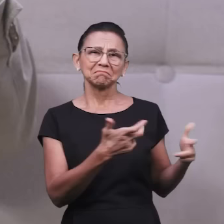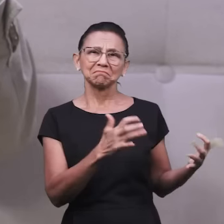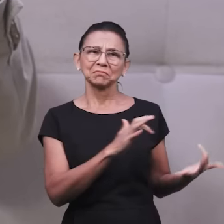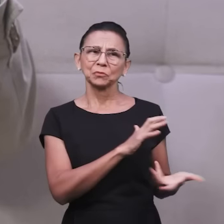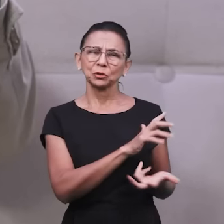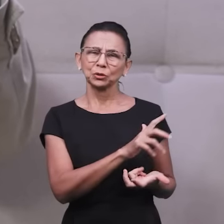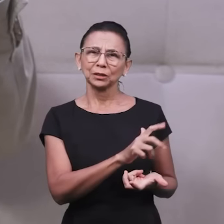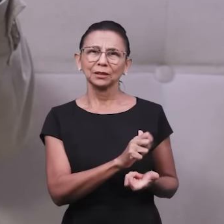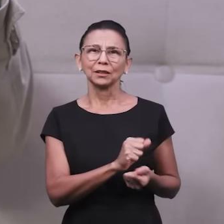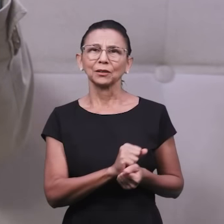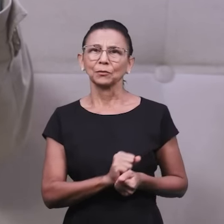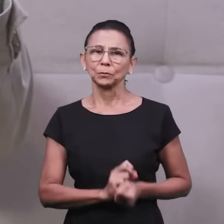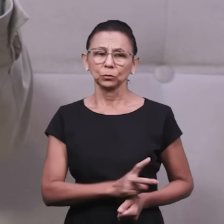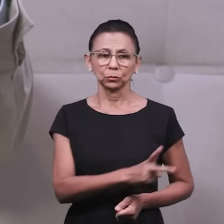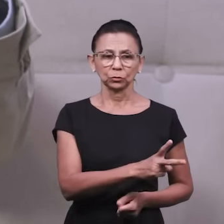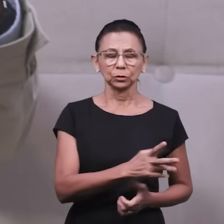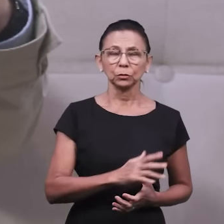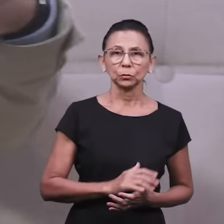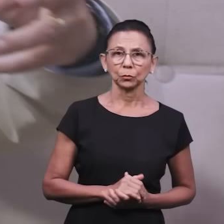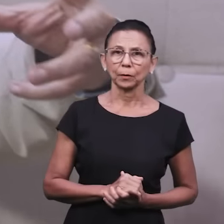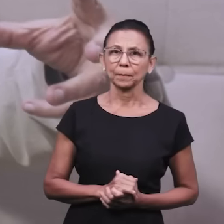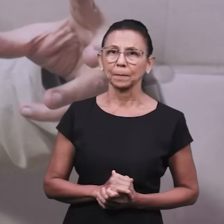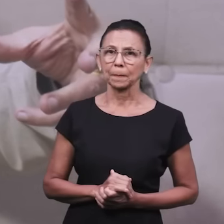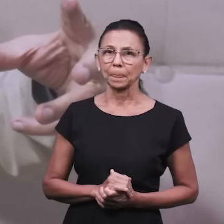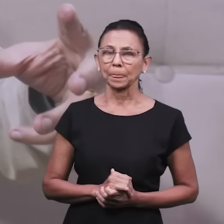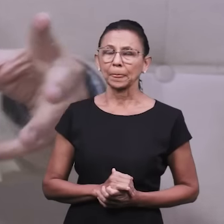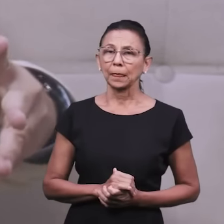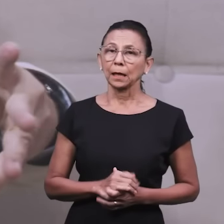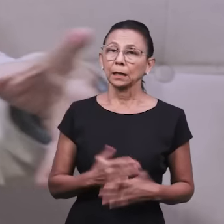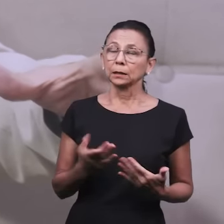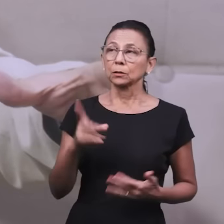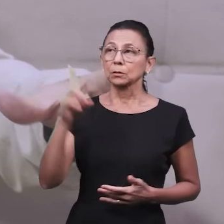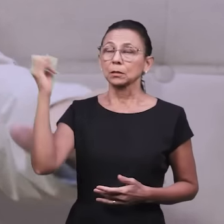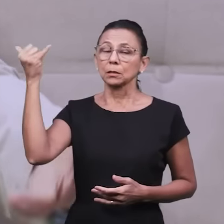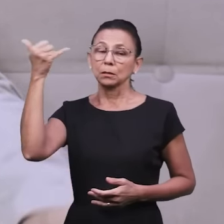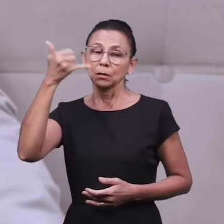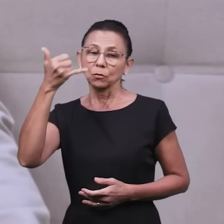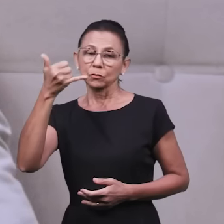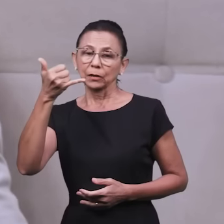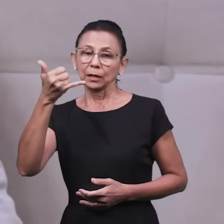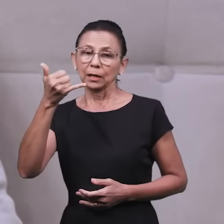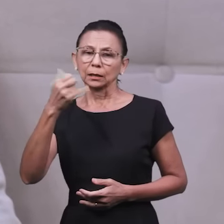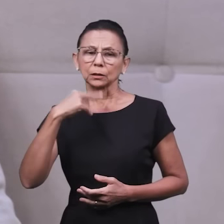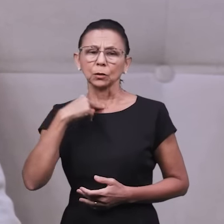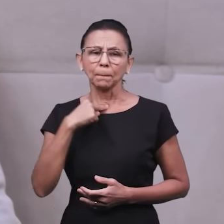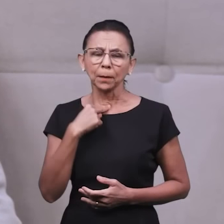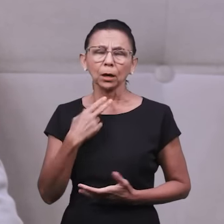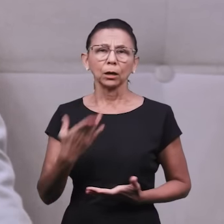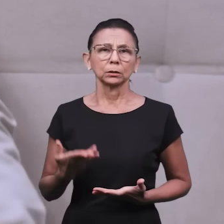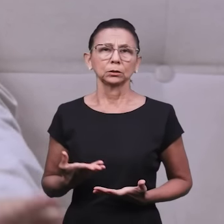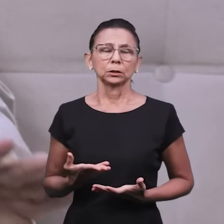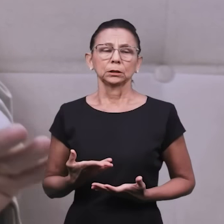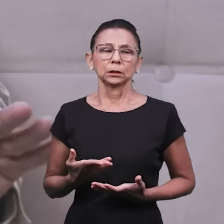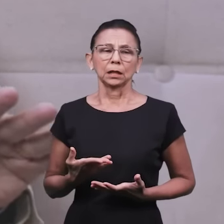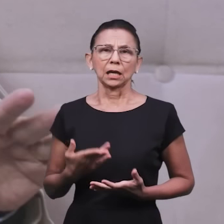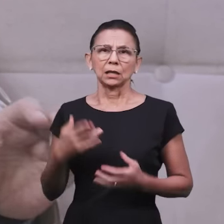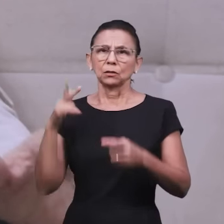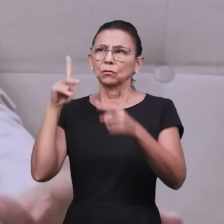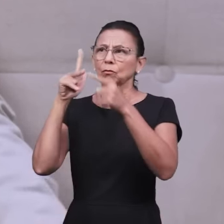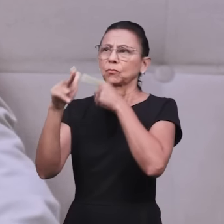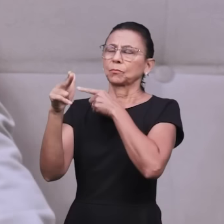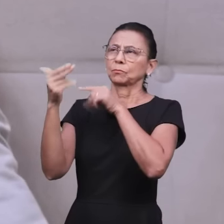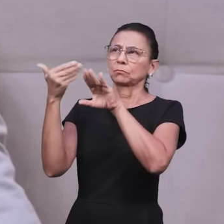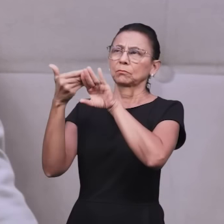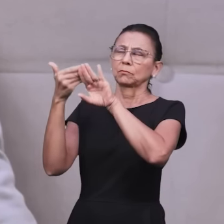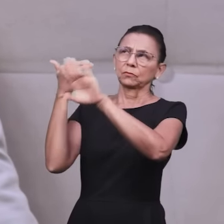que acontece alguma coisa que contraria a sua vontade, rompemos o relacionamento com esse Deus ou nos